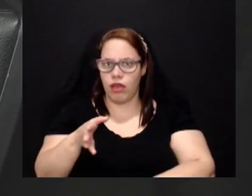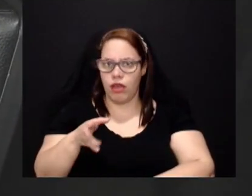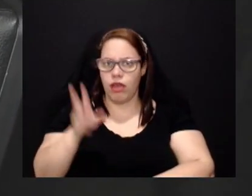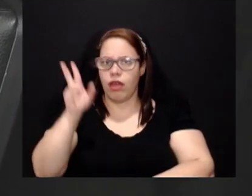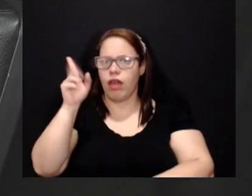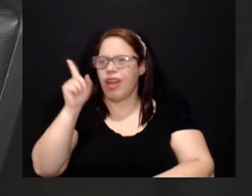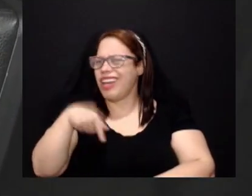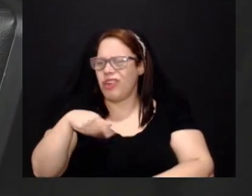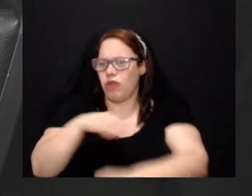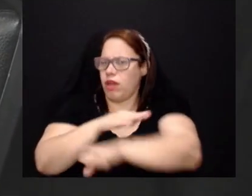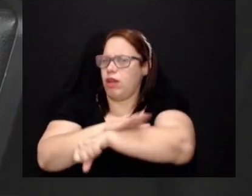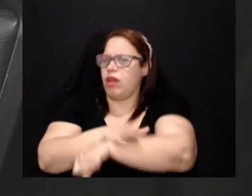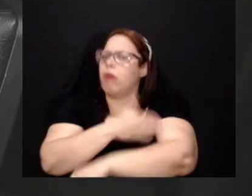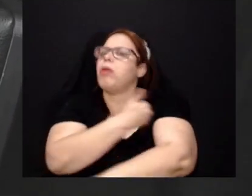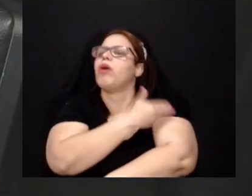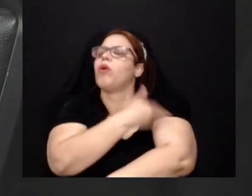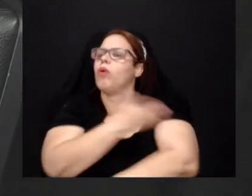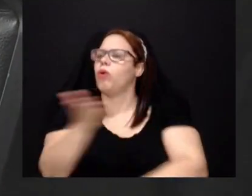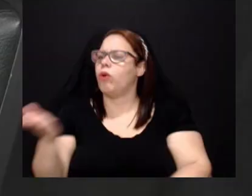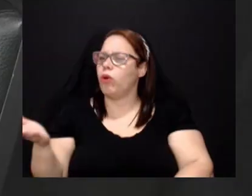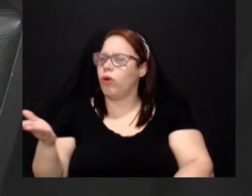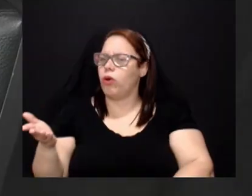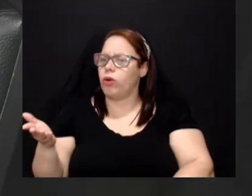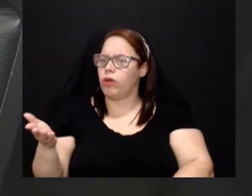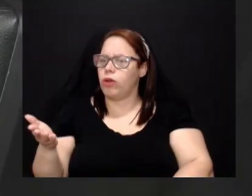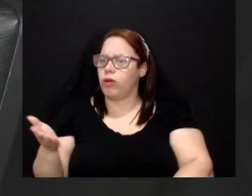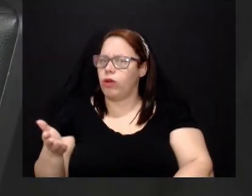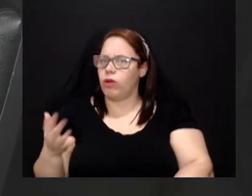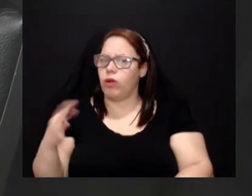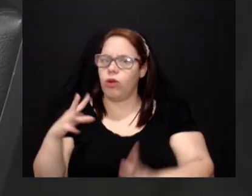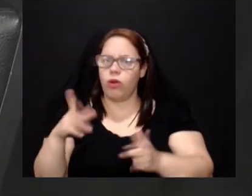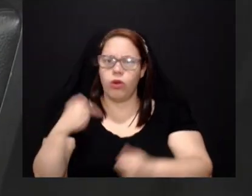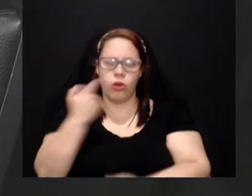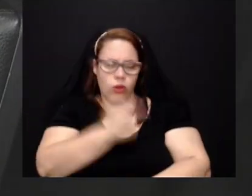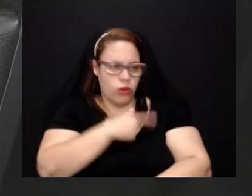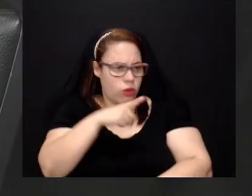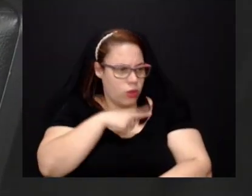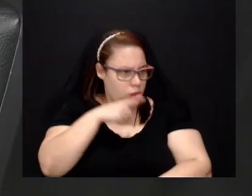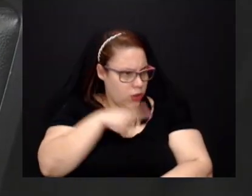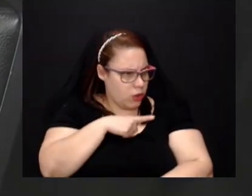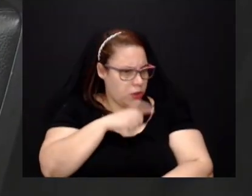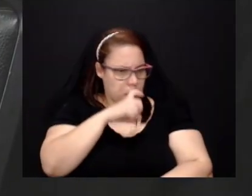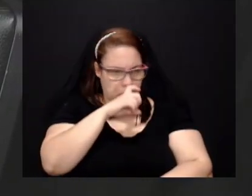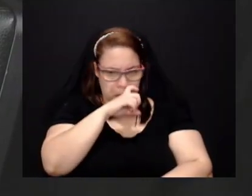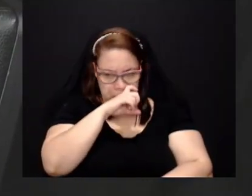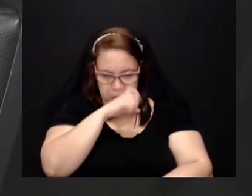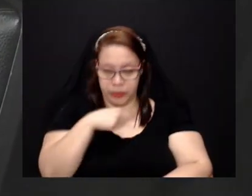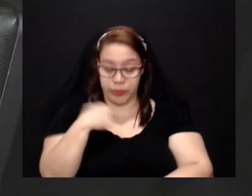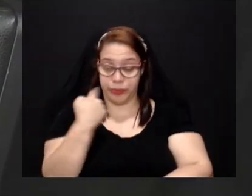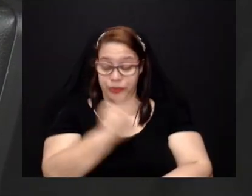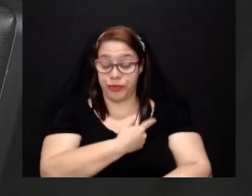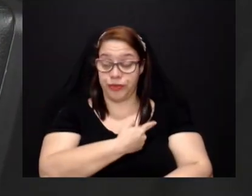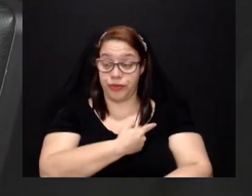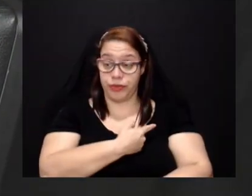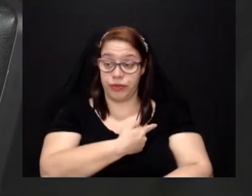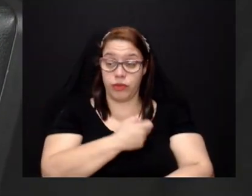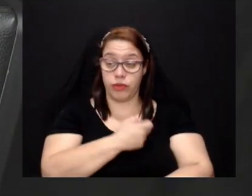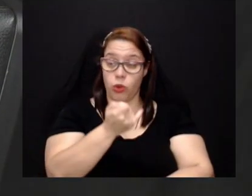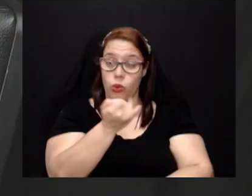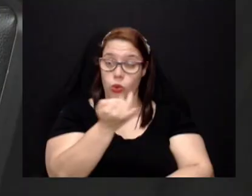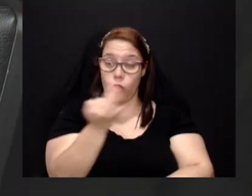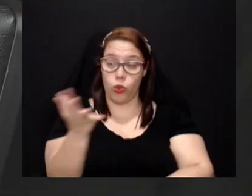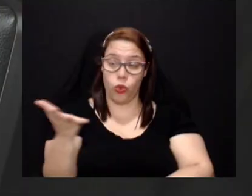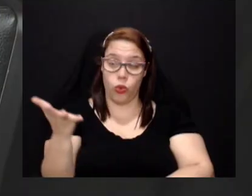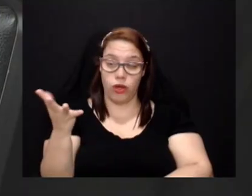preconceituoso? Né, gente? Porque se a gente for ver, todos nós temos. Mas aí cabe a nós quantas e quantas falas,